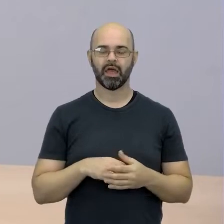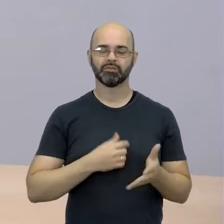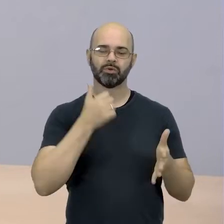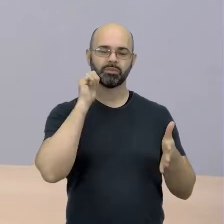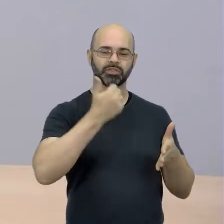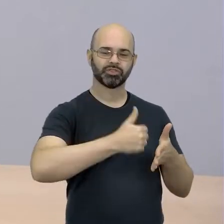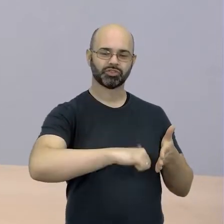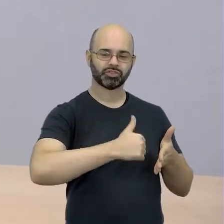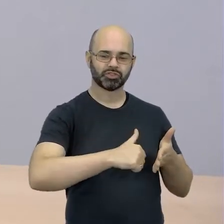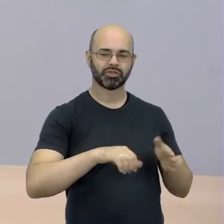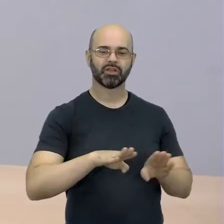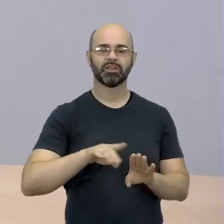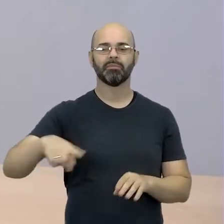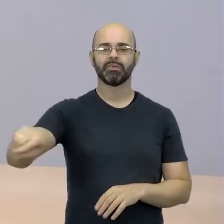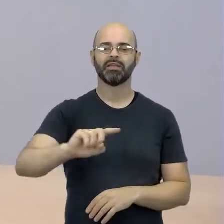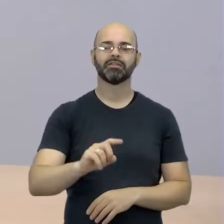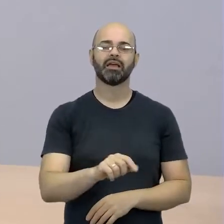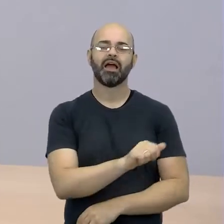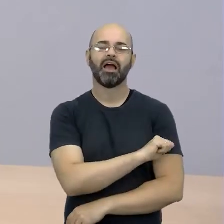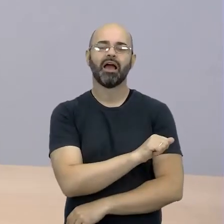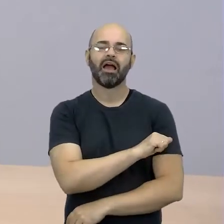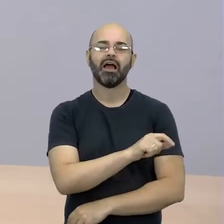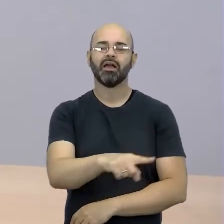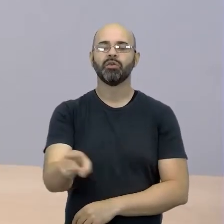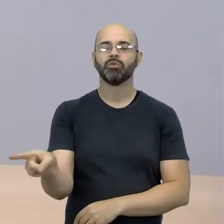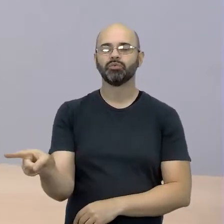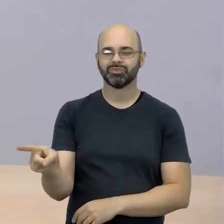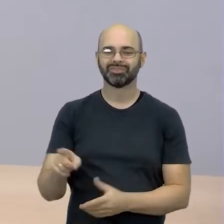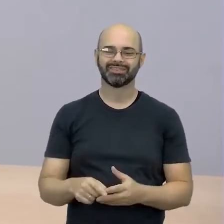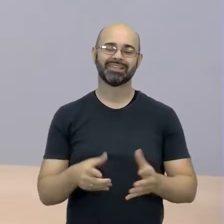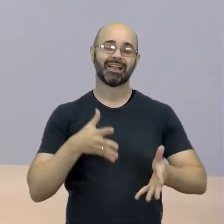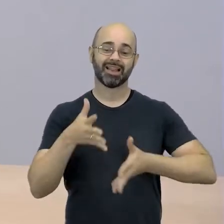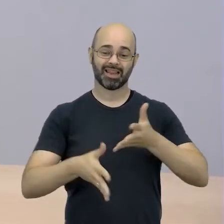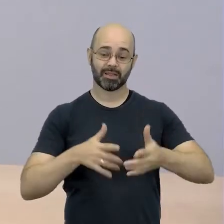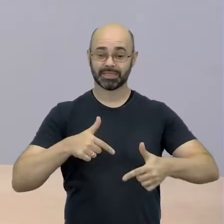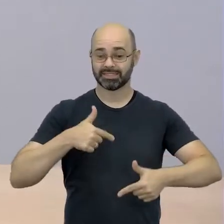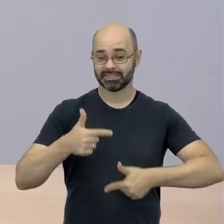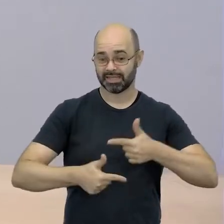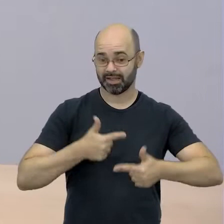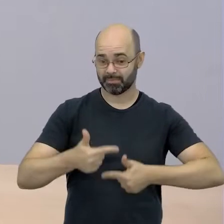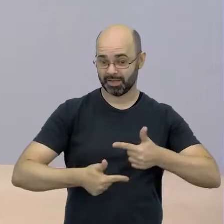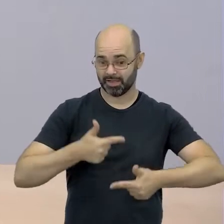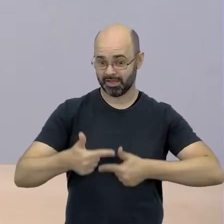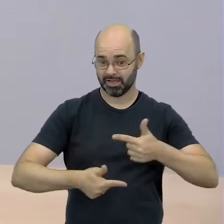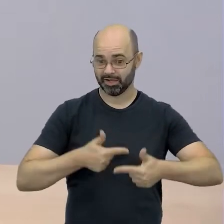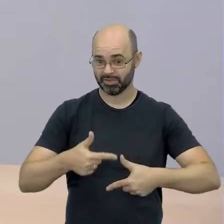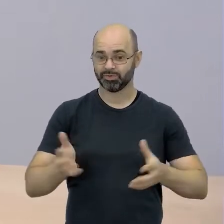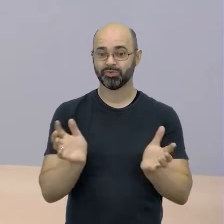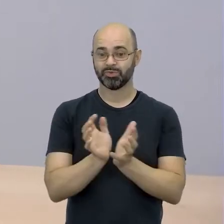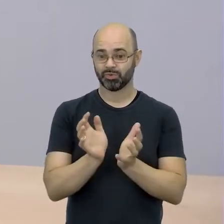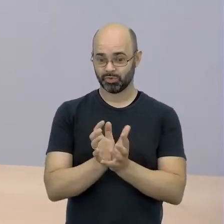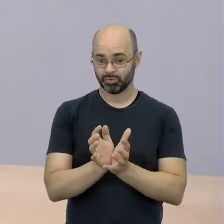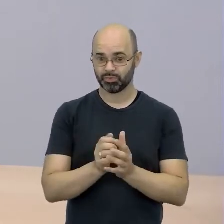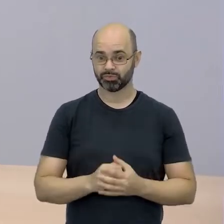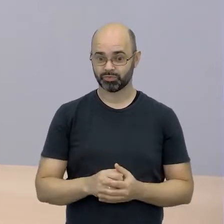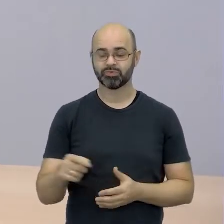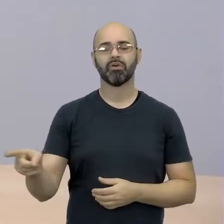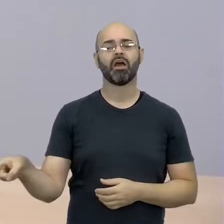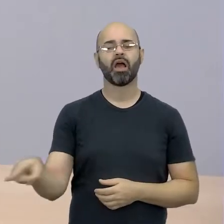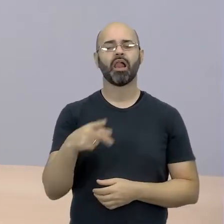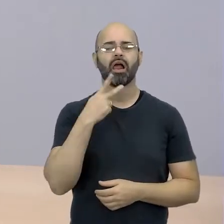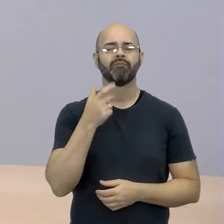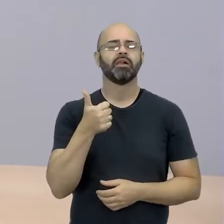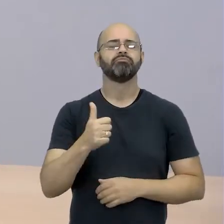e retorno dos alunos, esse trabalho da galera de Libra é sempre trazido com muito